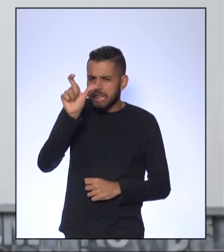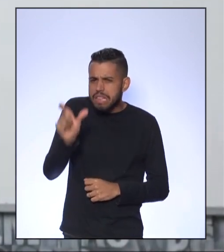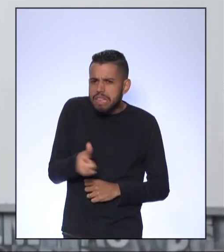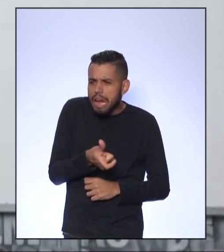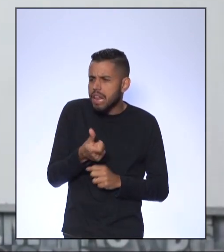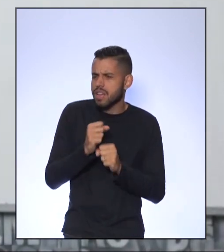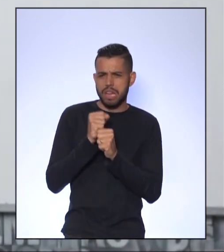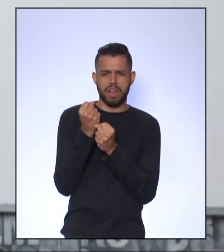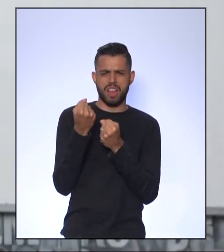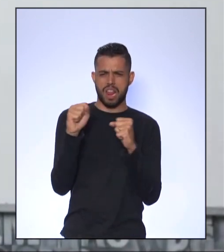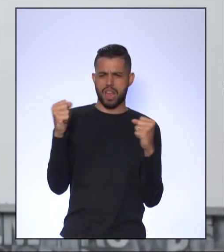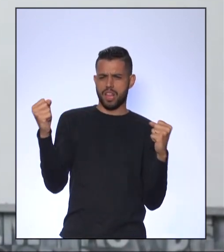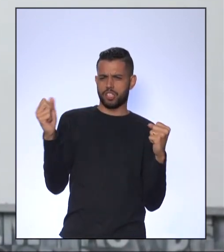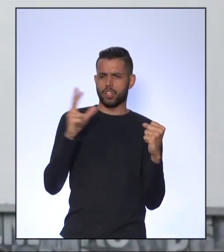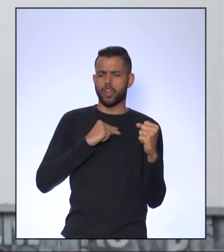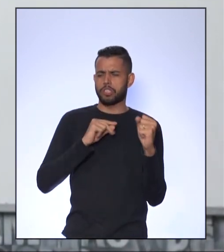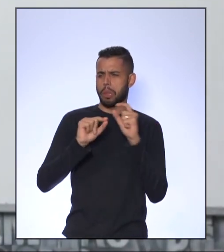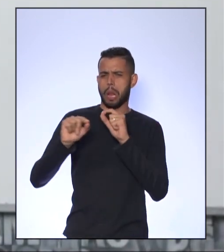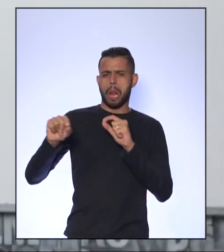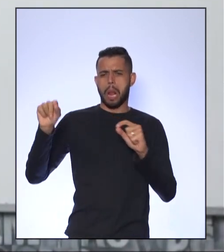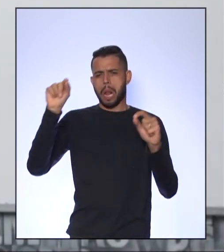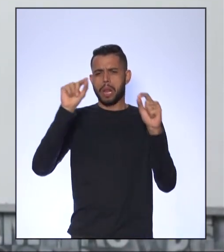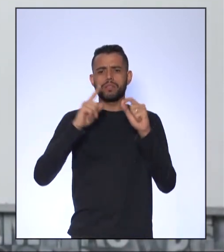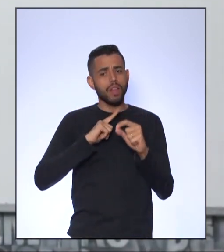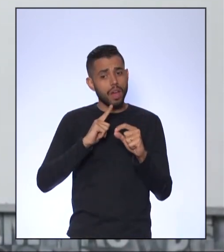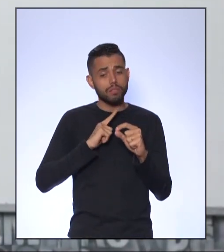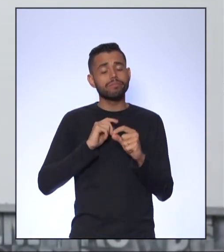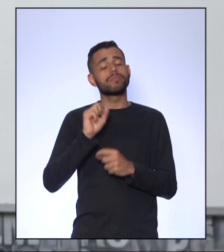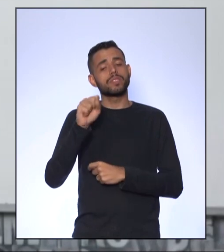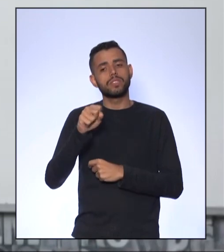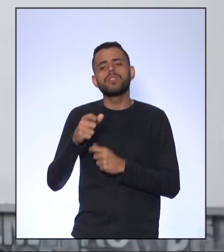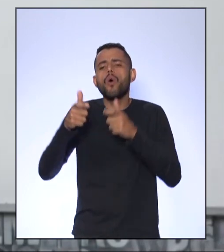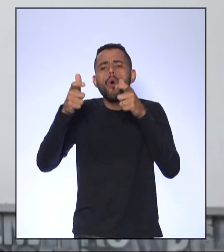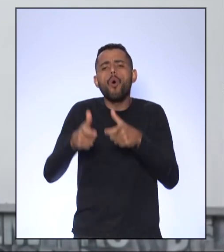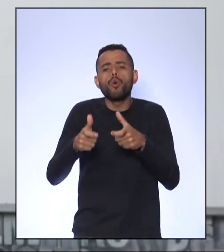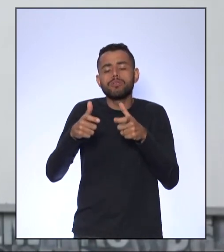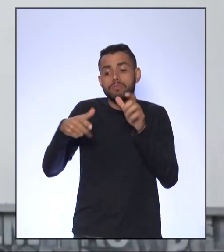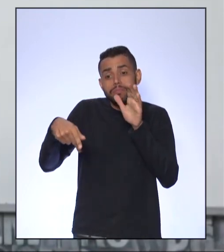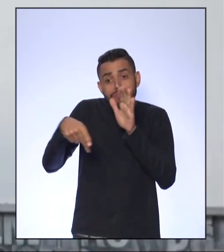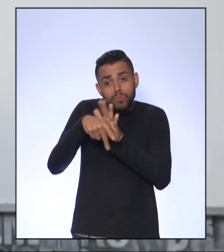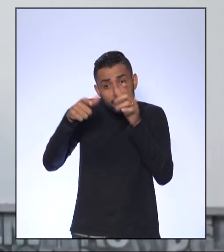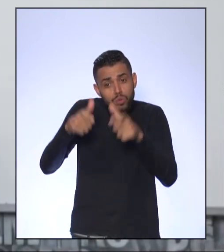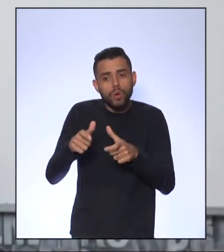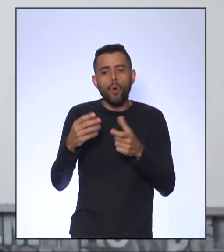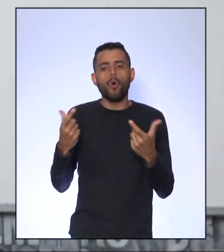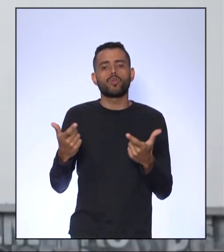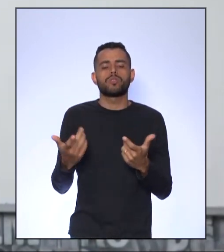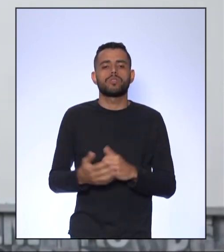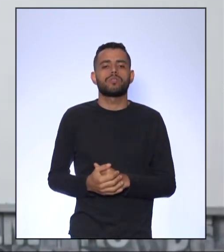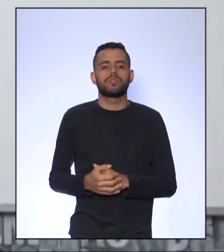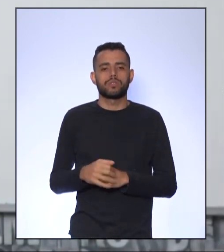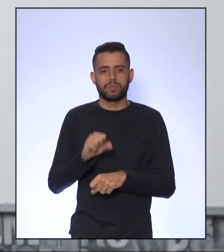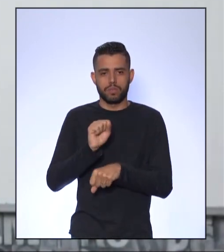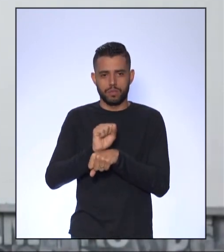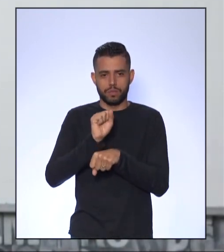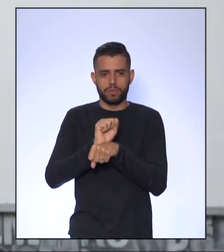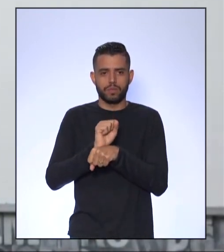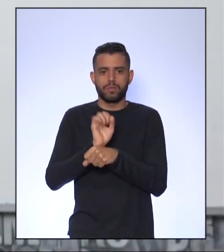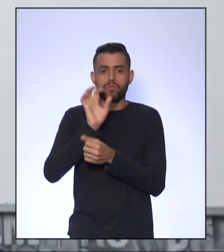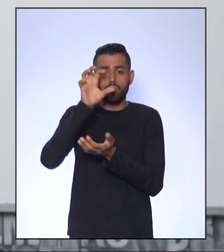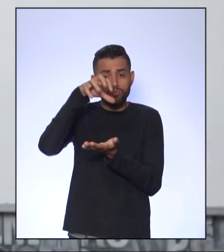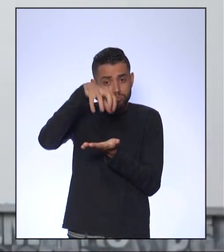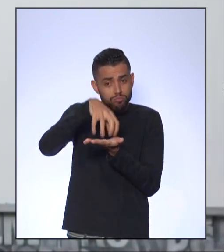grande pra caramba, tem variações? Claro. Aonde na Itália? Galera, muita atenção. O centro